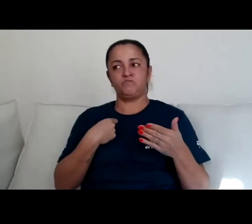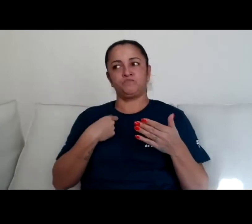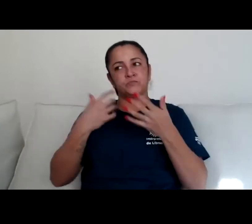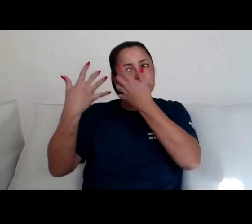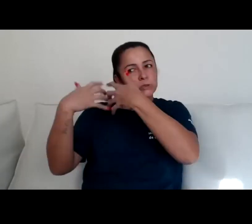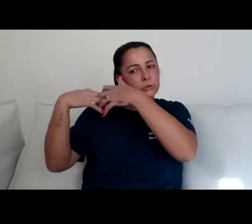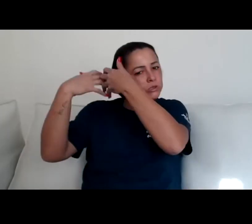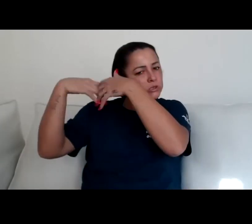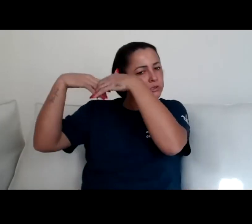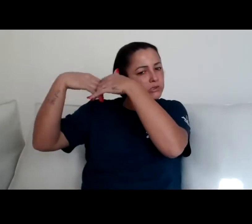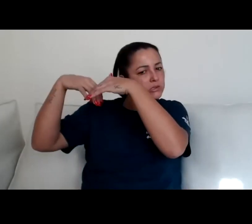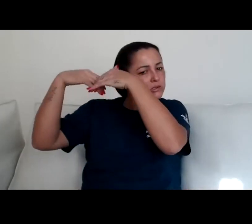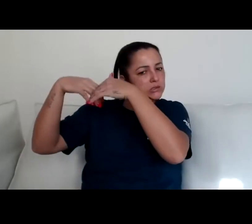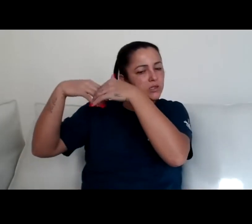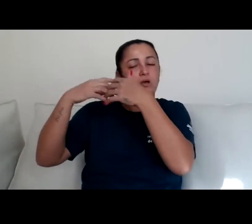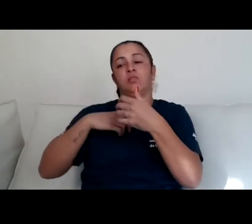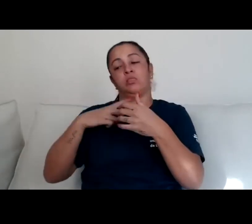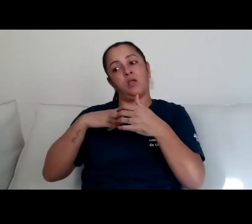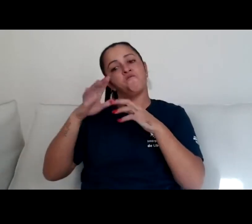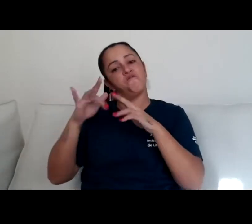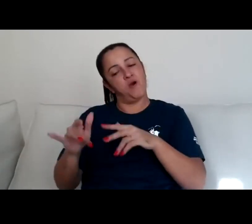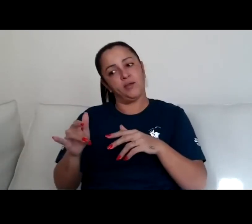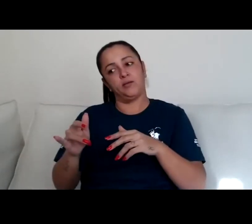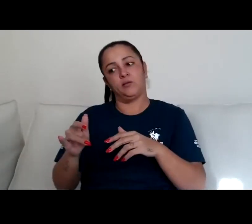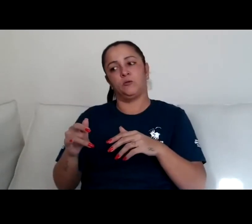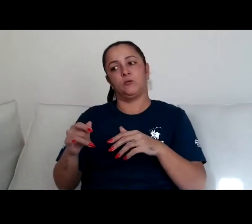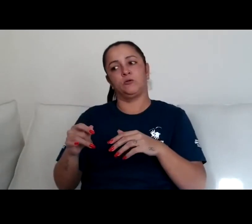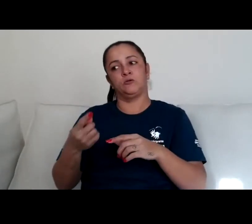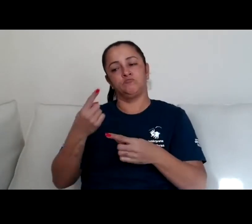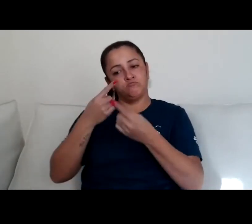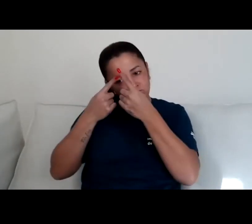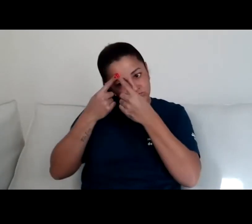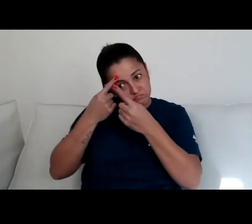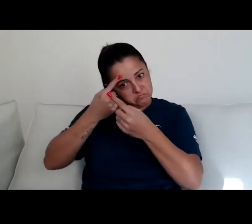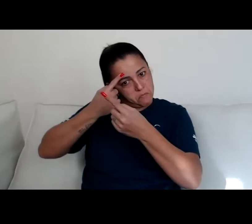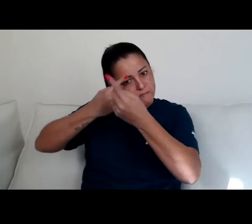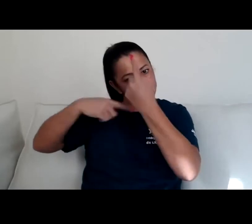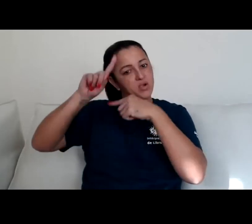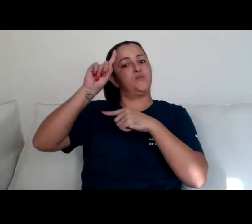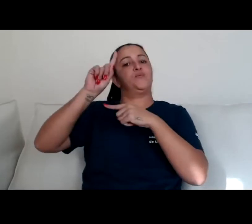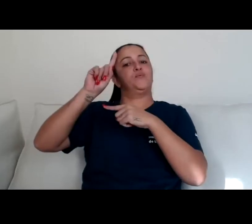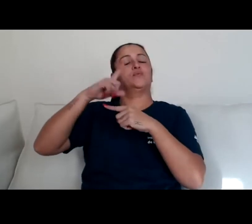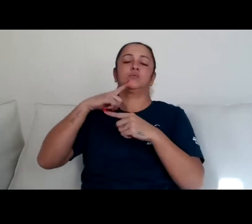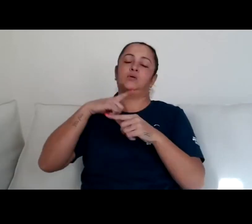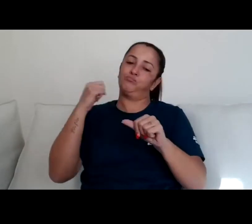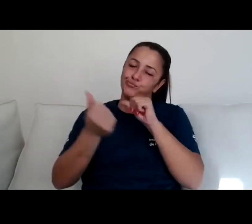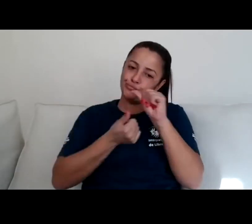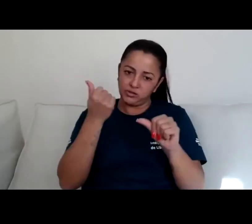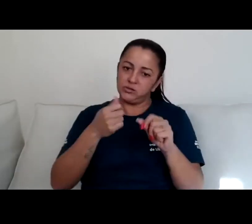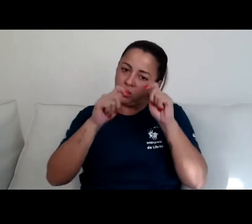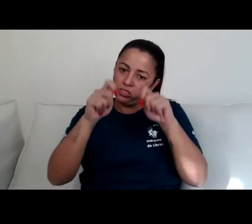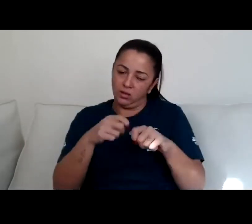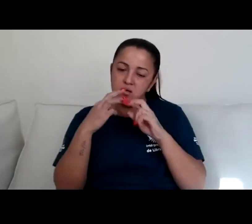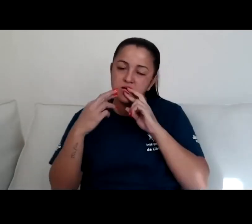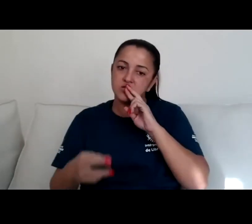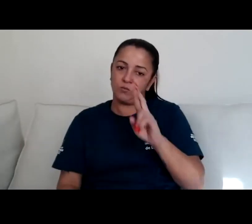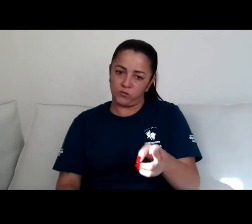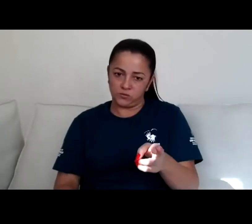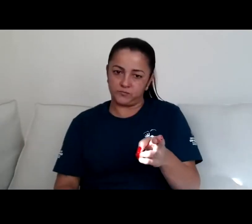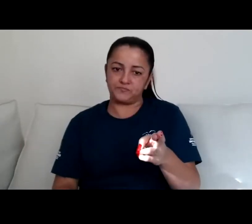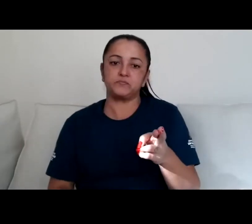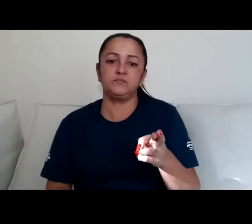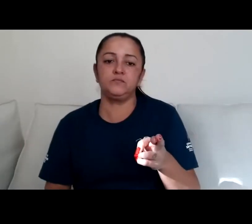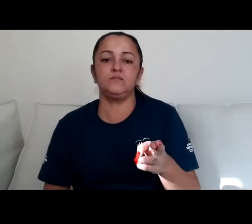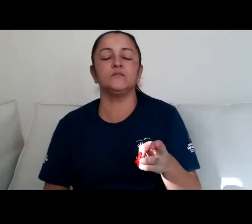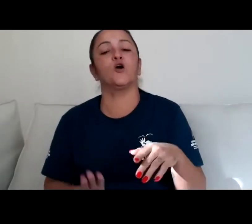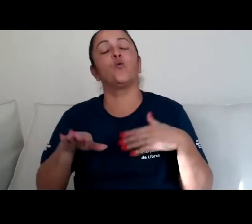elas vão levar a gente para uma mudança e para as possíveis respostas, né? Porque, como é um